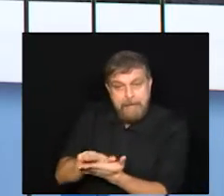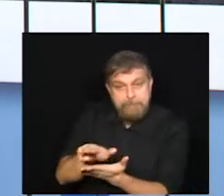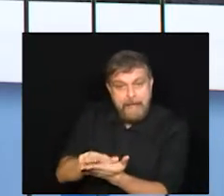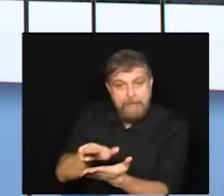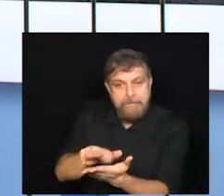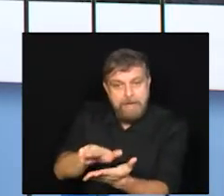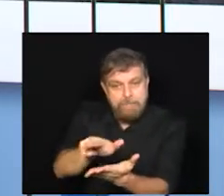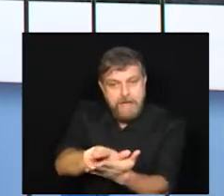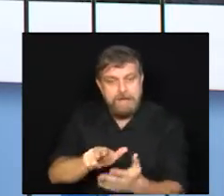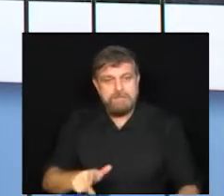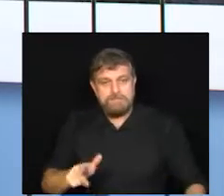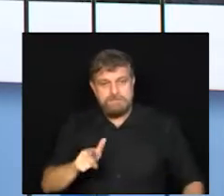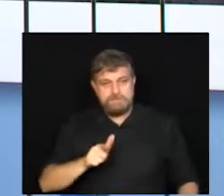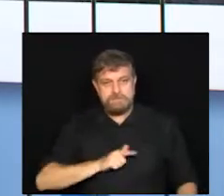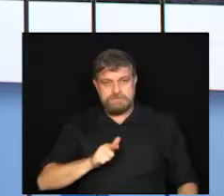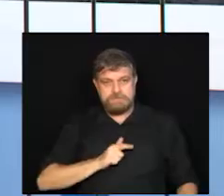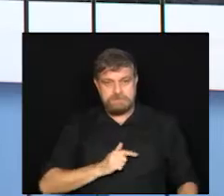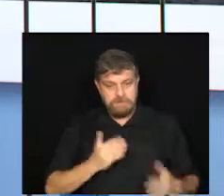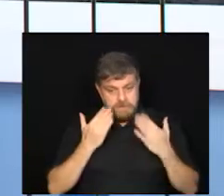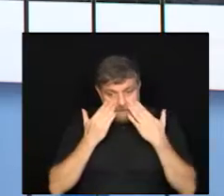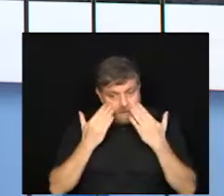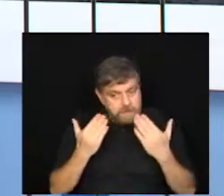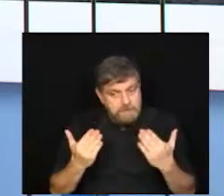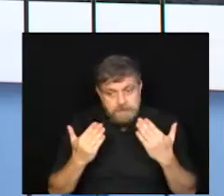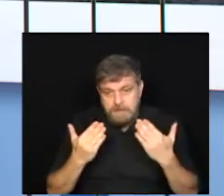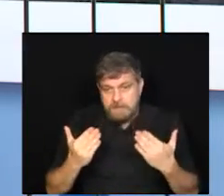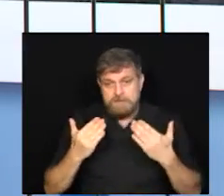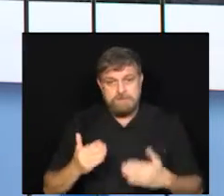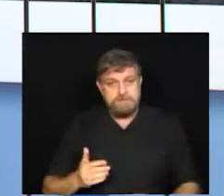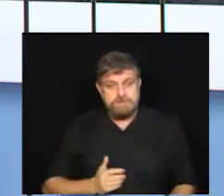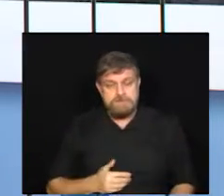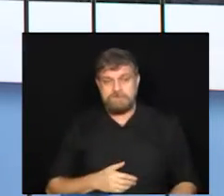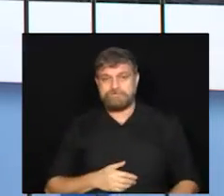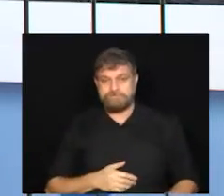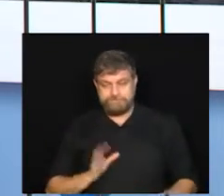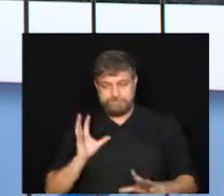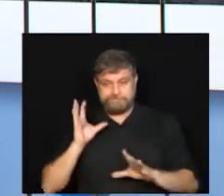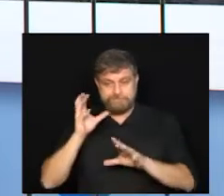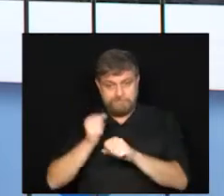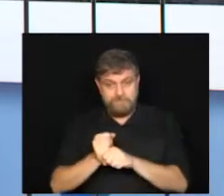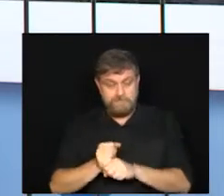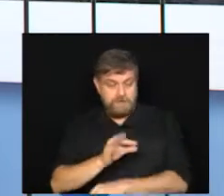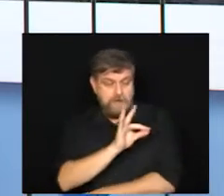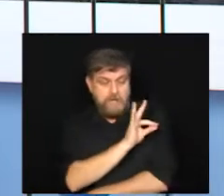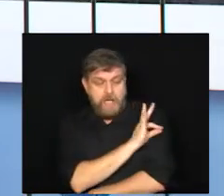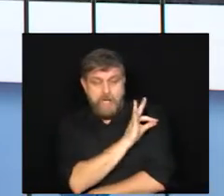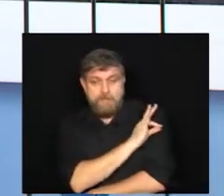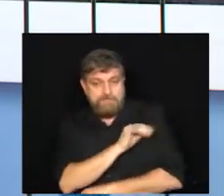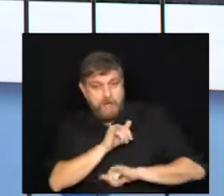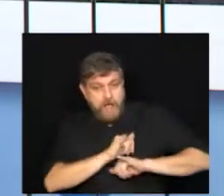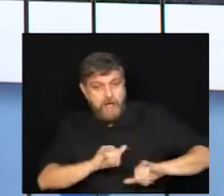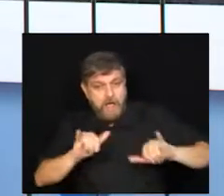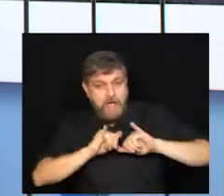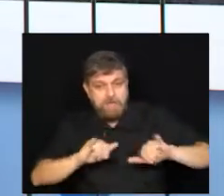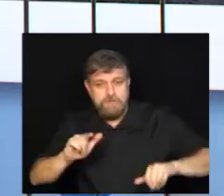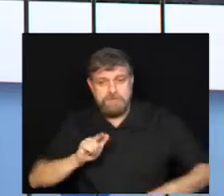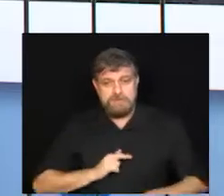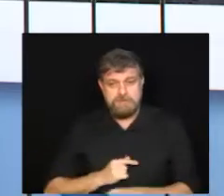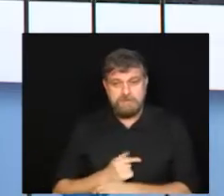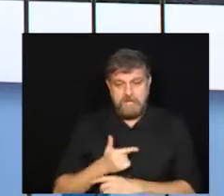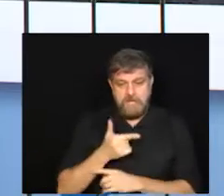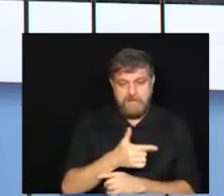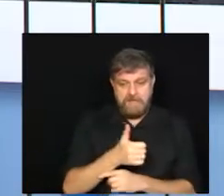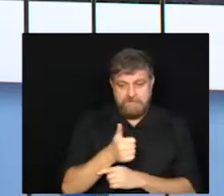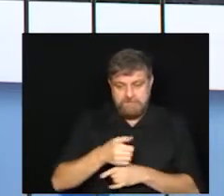E diante de todo esse panorama, a Prefeitura anunciou a abertura de 21